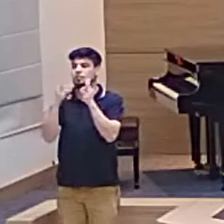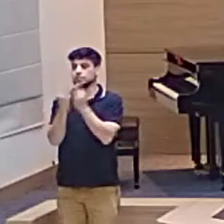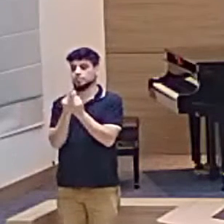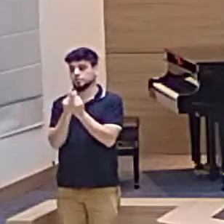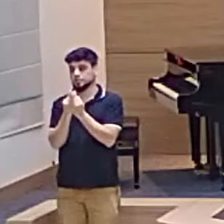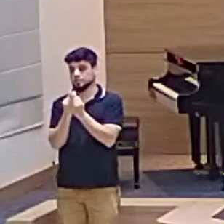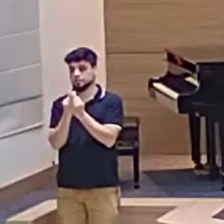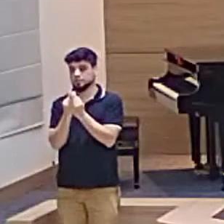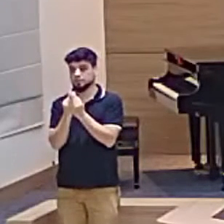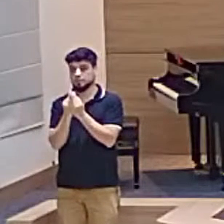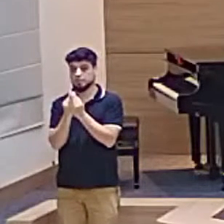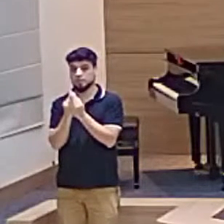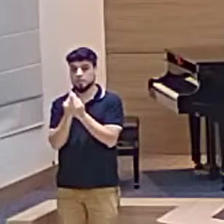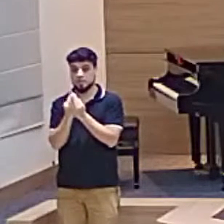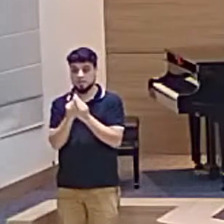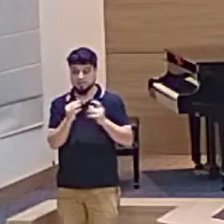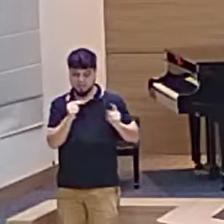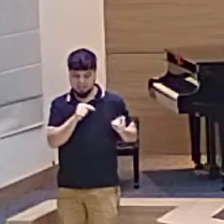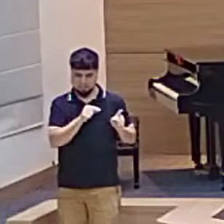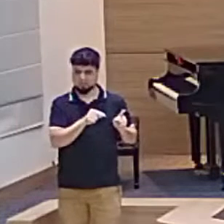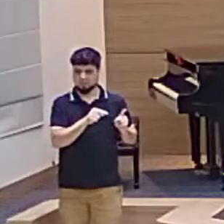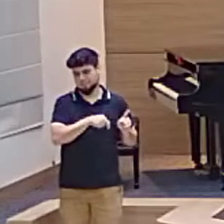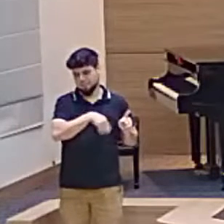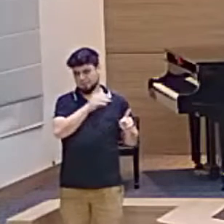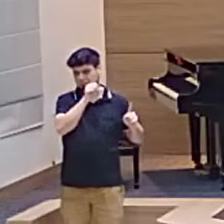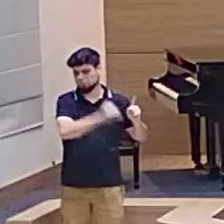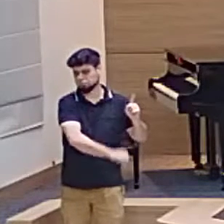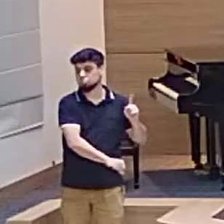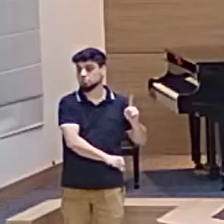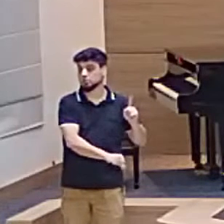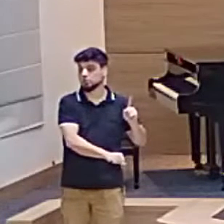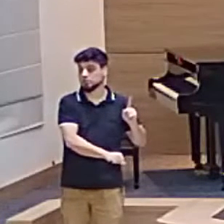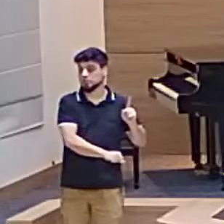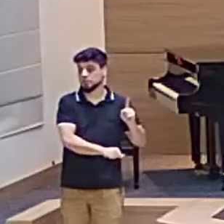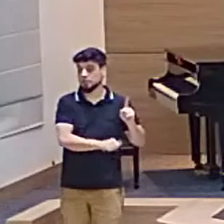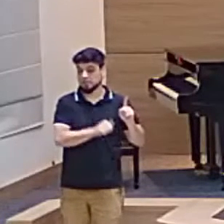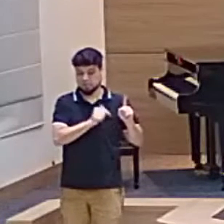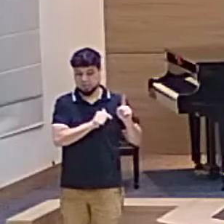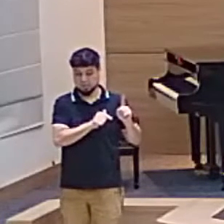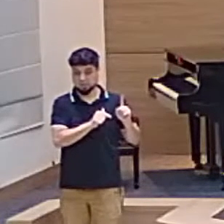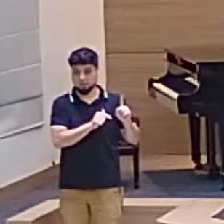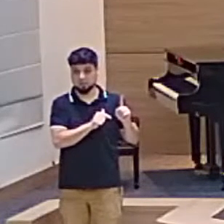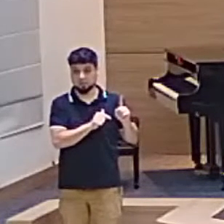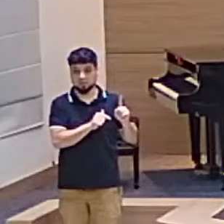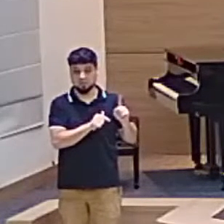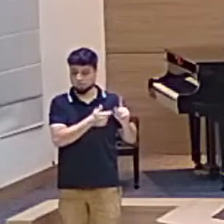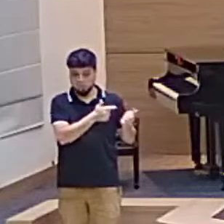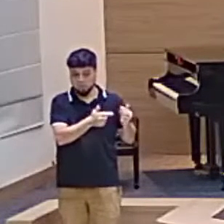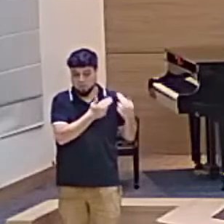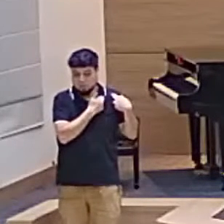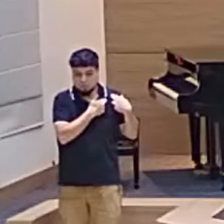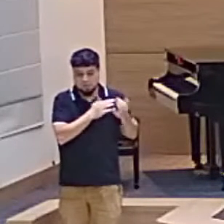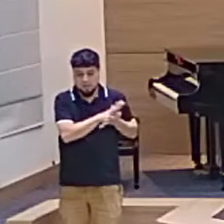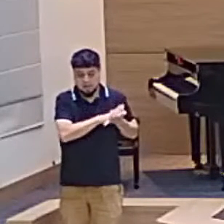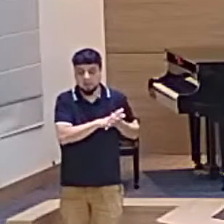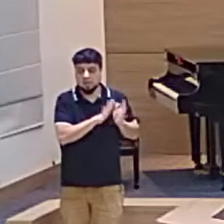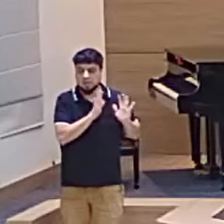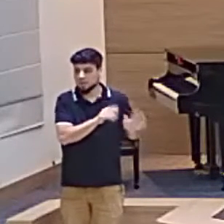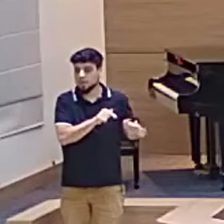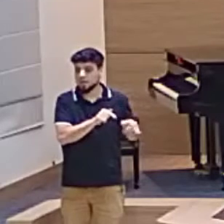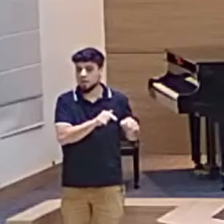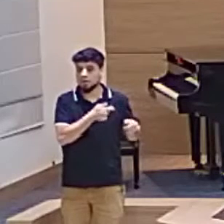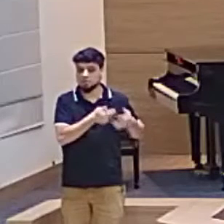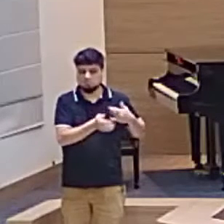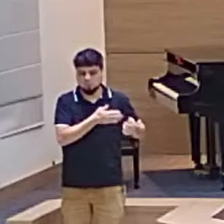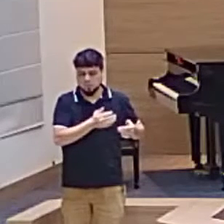talvez não como Ezequias fez aqui porque uma fala dessa aqui é uma fala de completa irresponsabilidade ele não tá nem